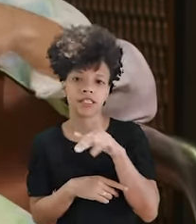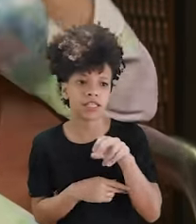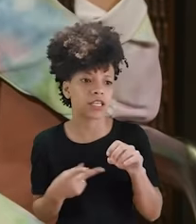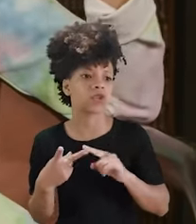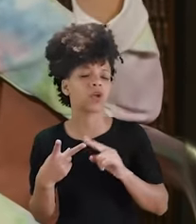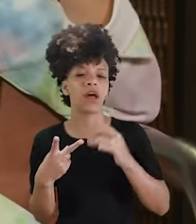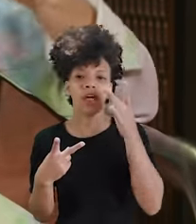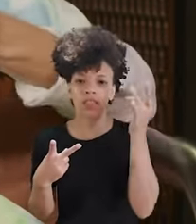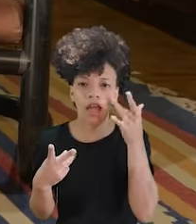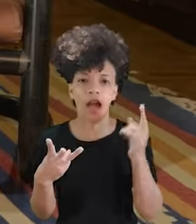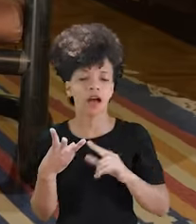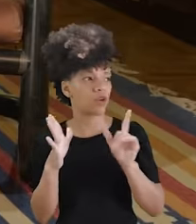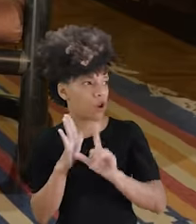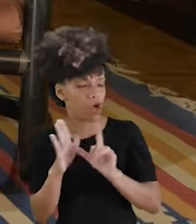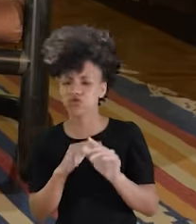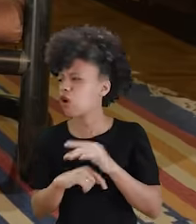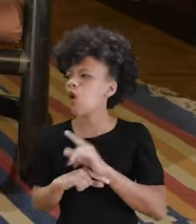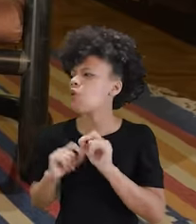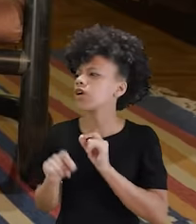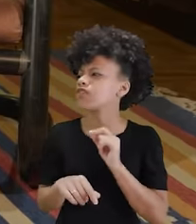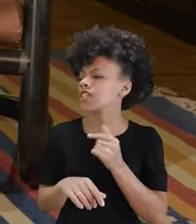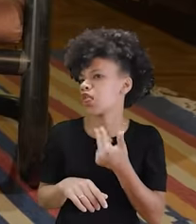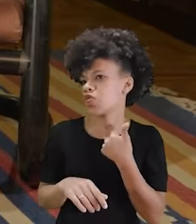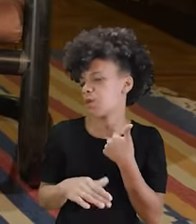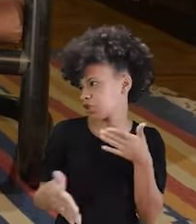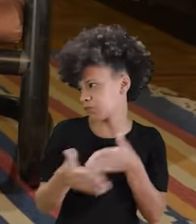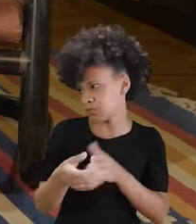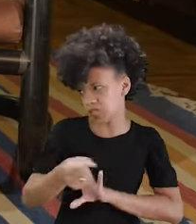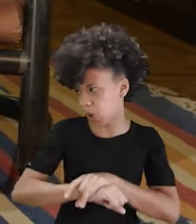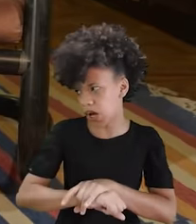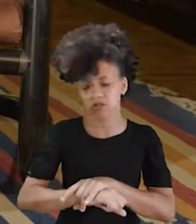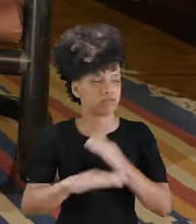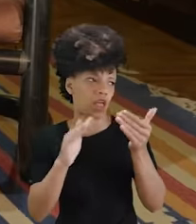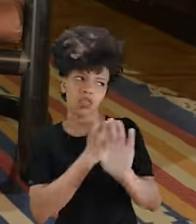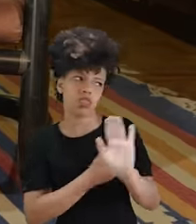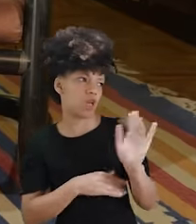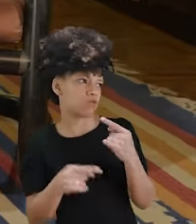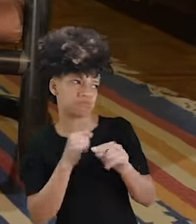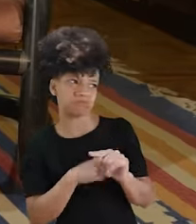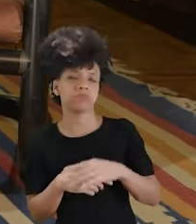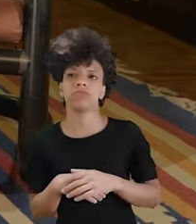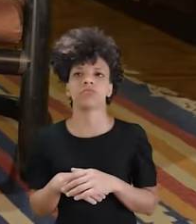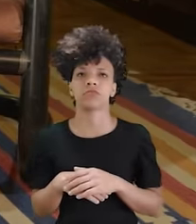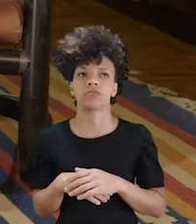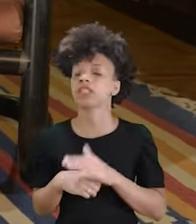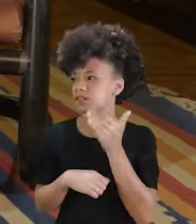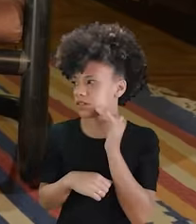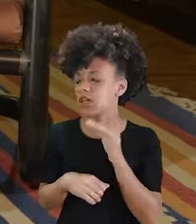casino.pt a true lojas que você não mexe segurança não tem nada a ver com você vem comigo